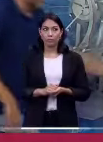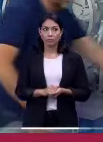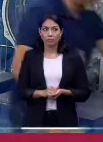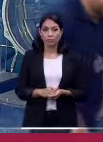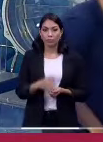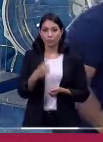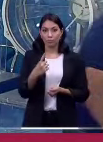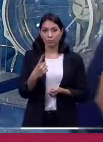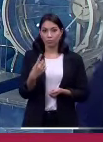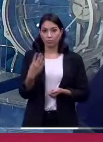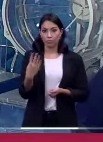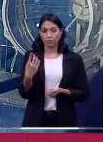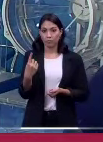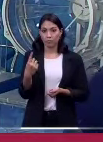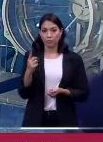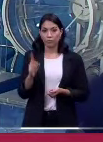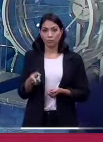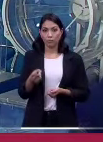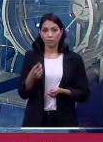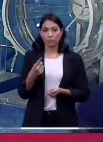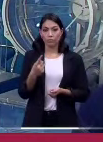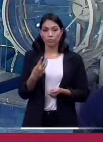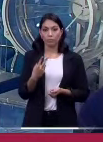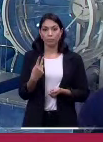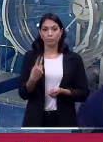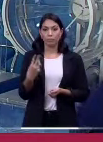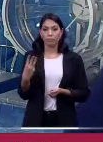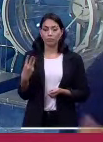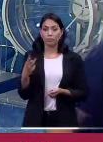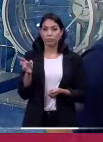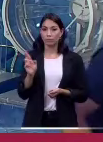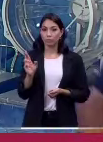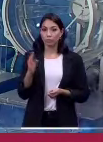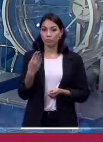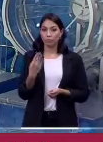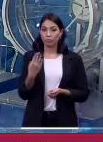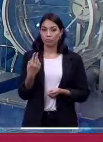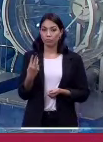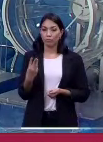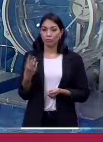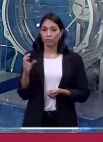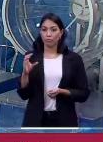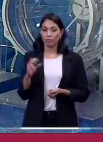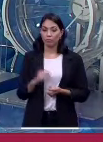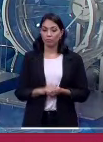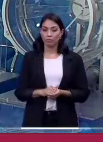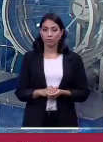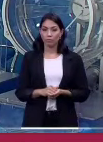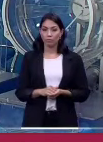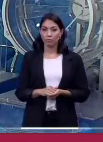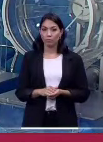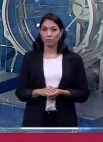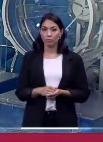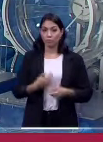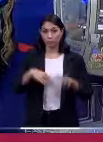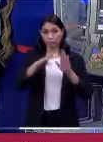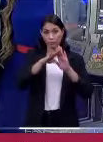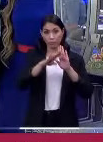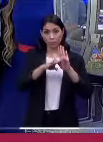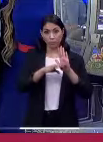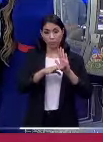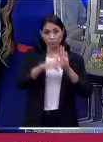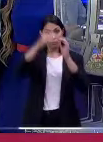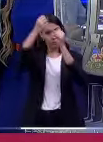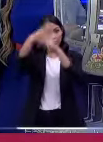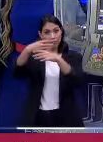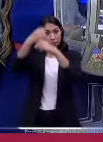de R$ 141.323,46. Este procedimento de reabastecimento do Globo também